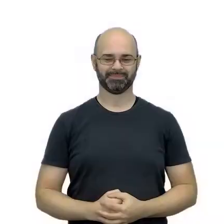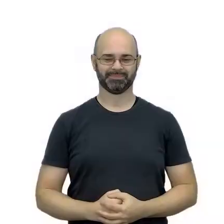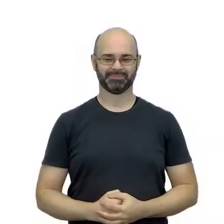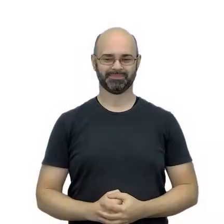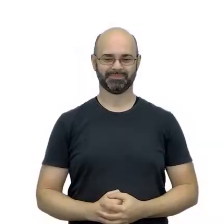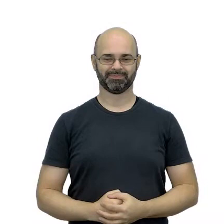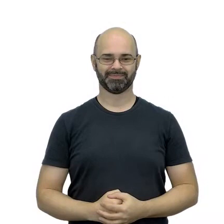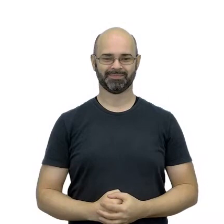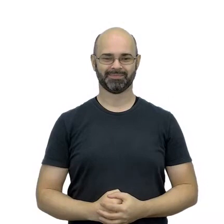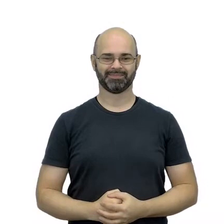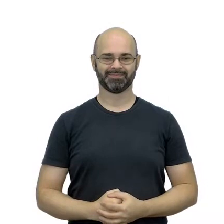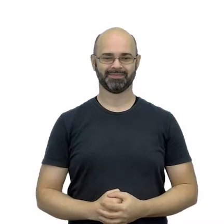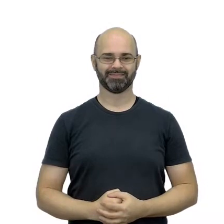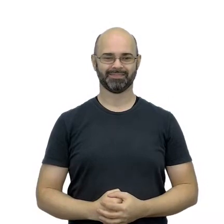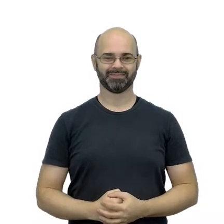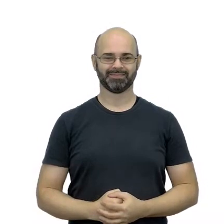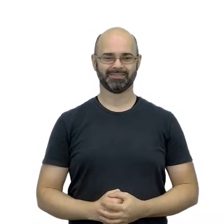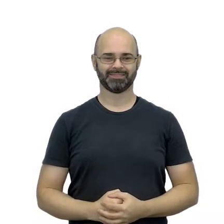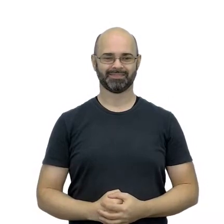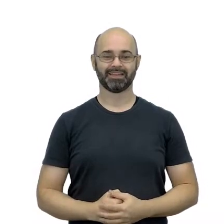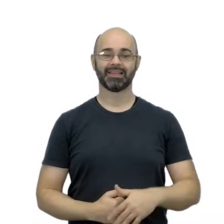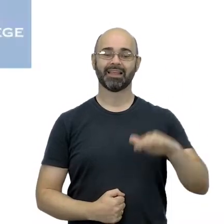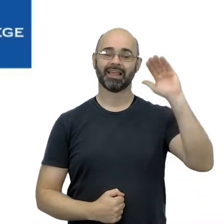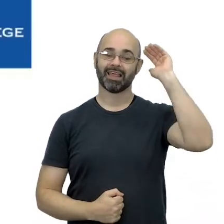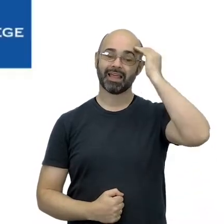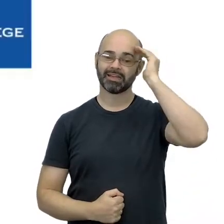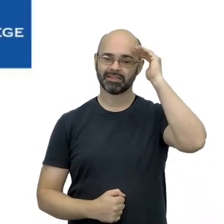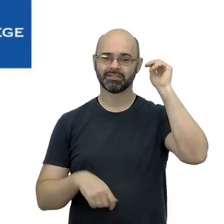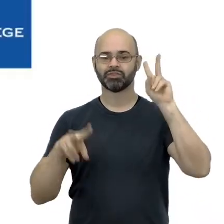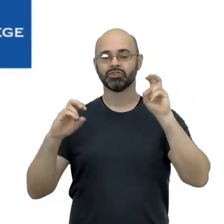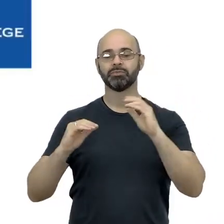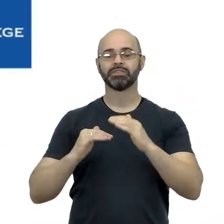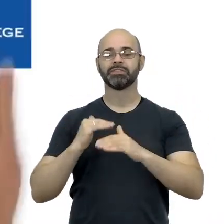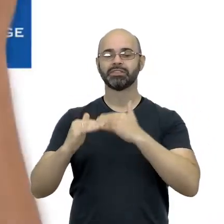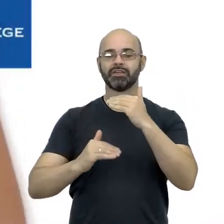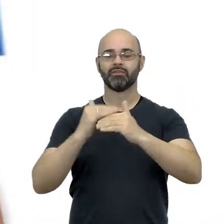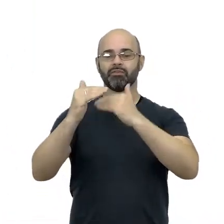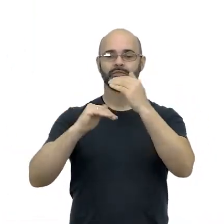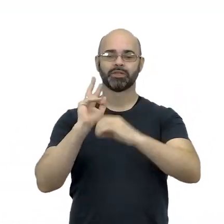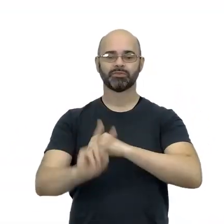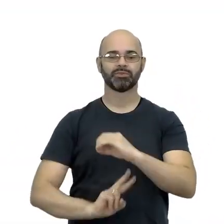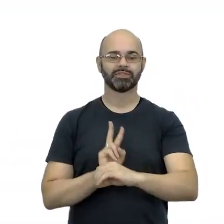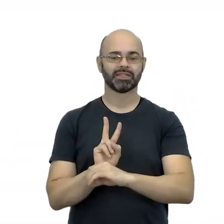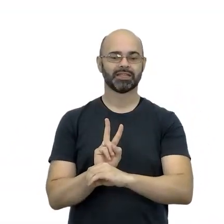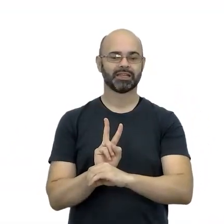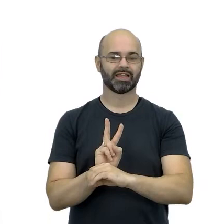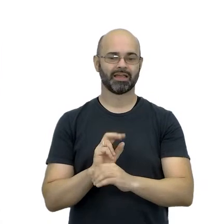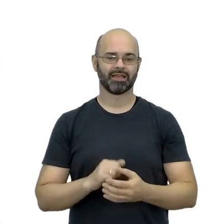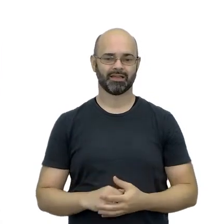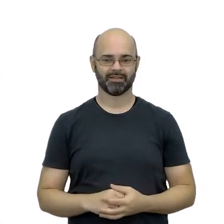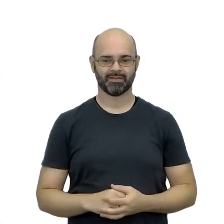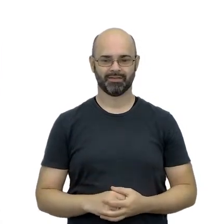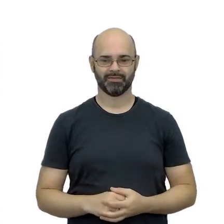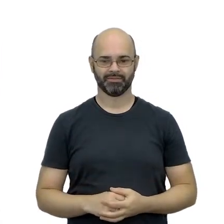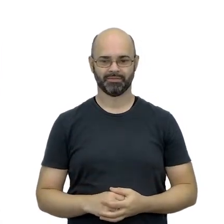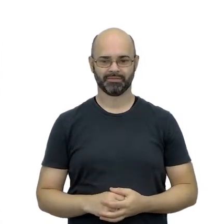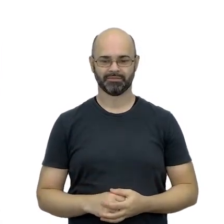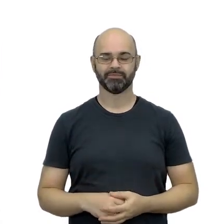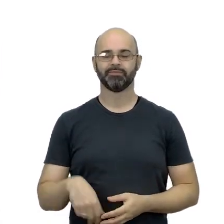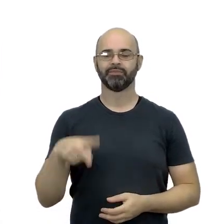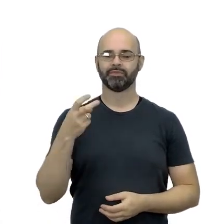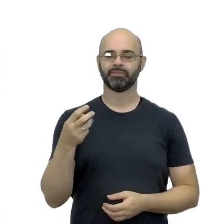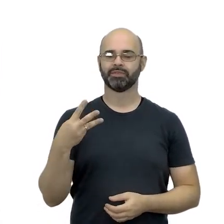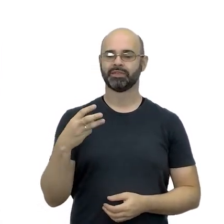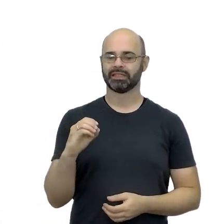Entendendo as dimensões do desenvolvimento sustentável. Ao adotar a Agenda 2030 e